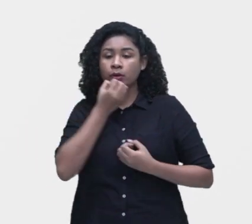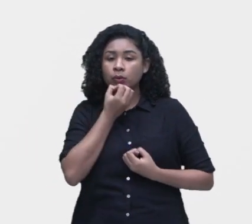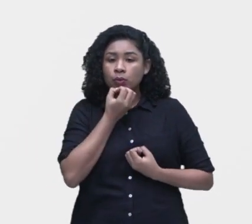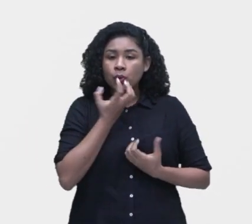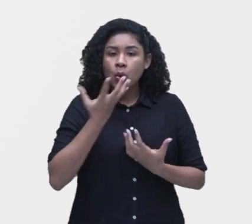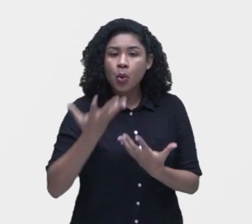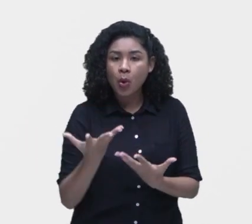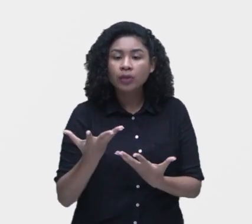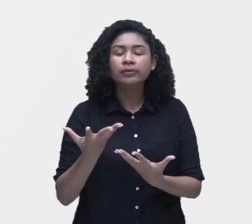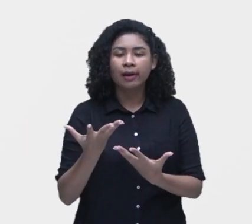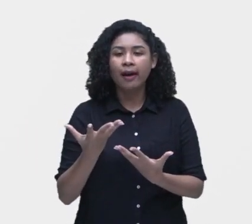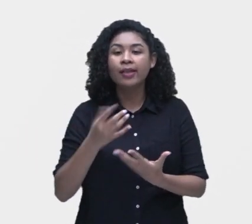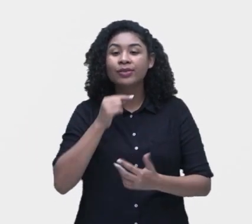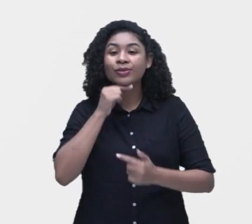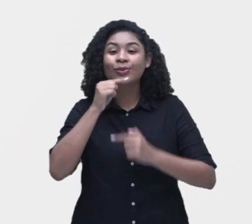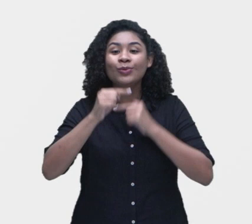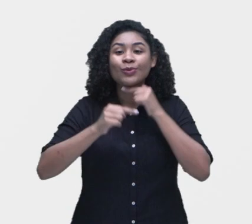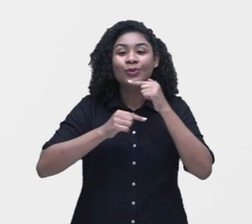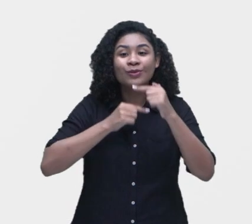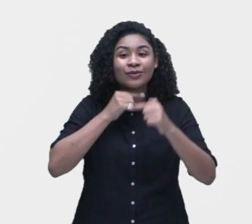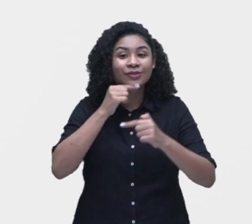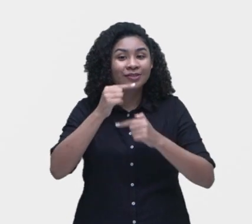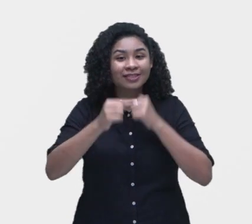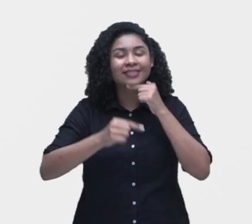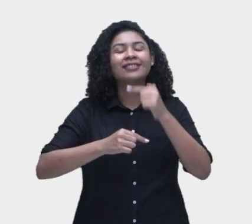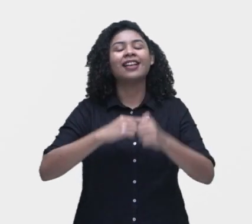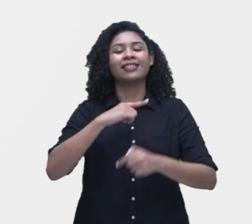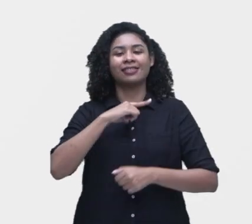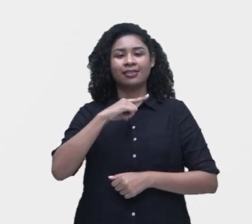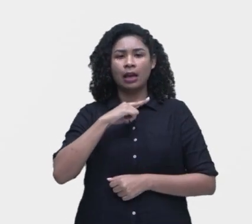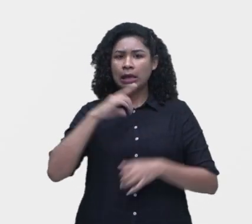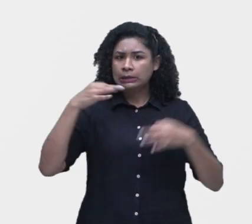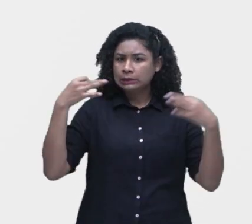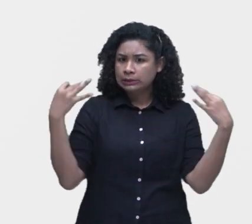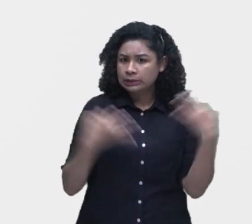Então, significa dizer que não tem tanta certeza assim.